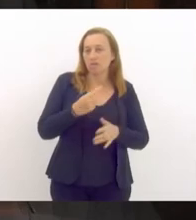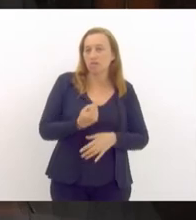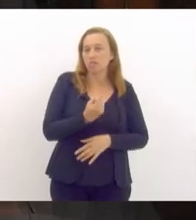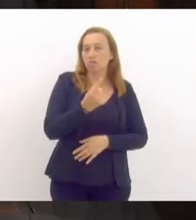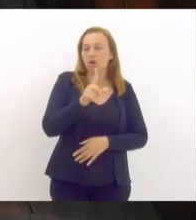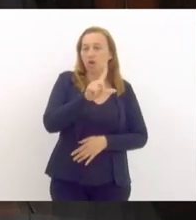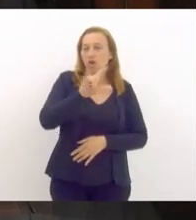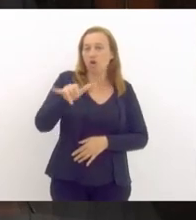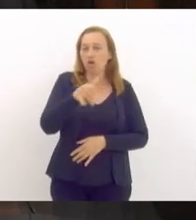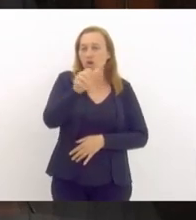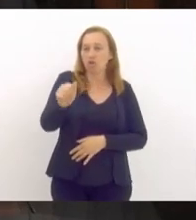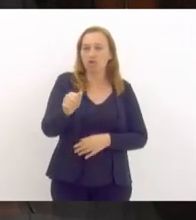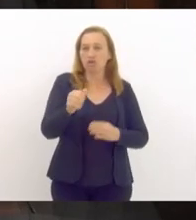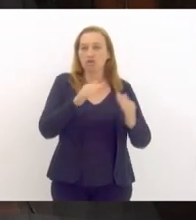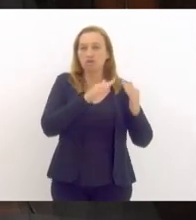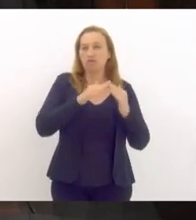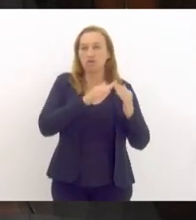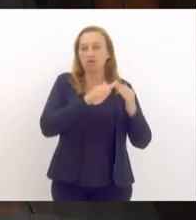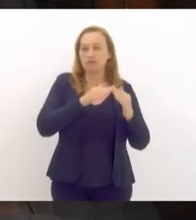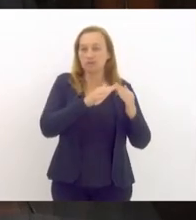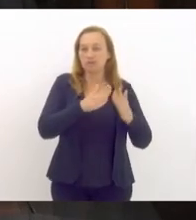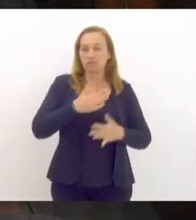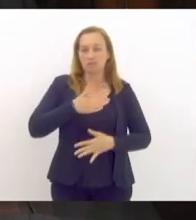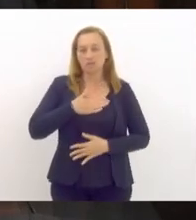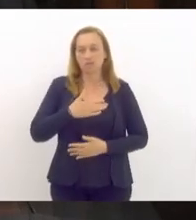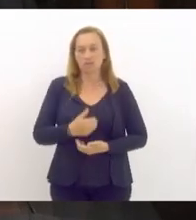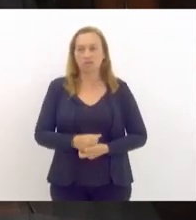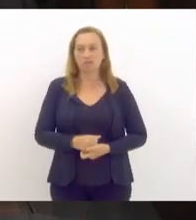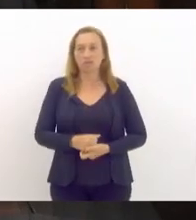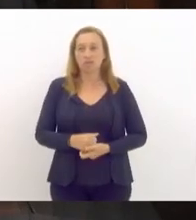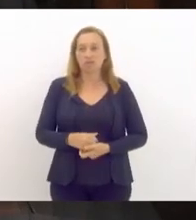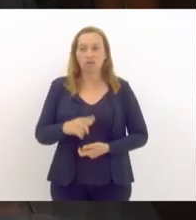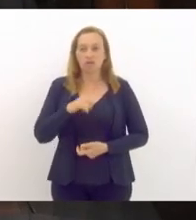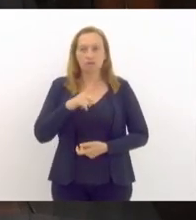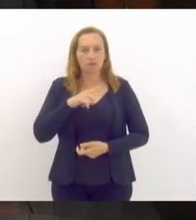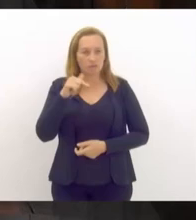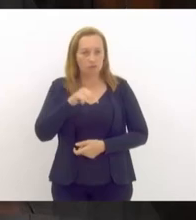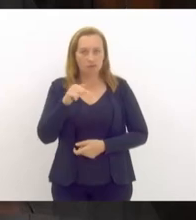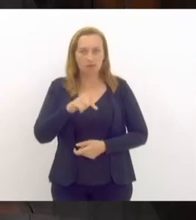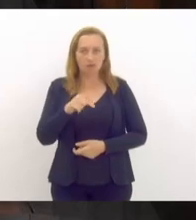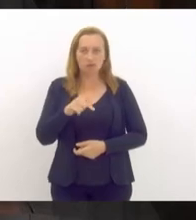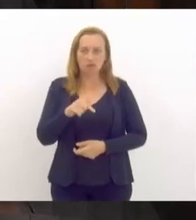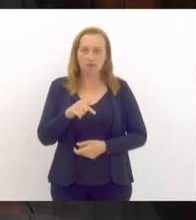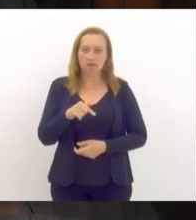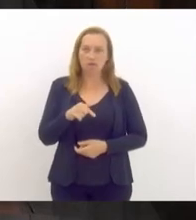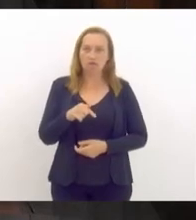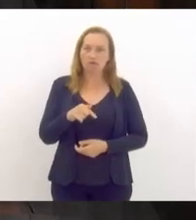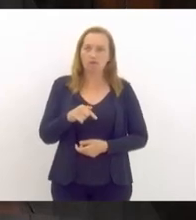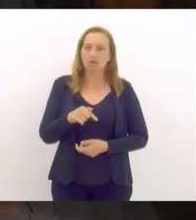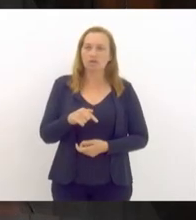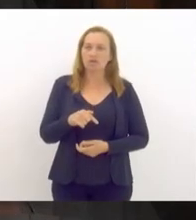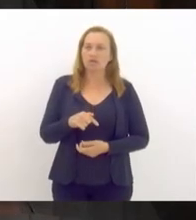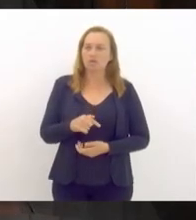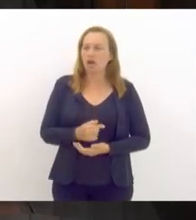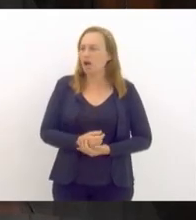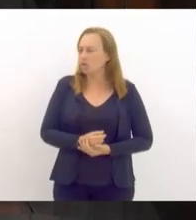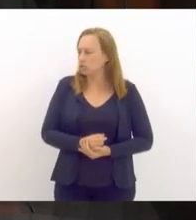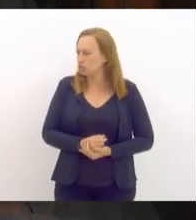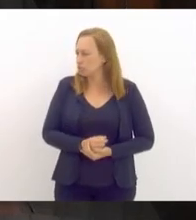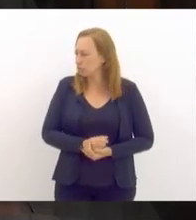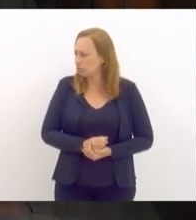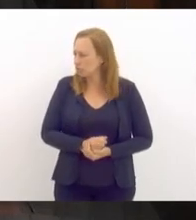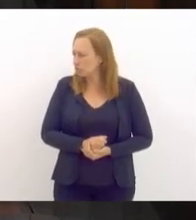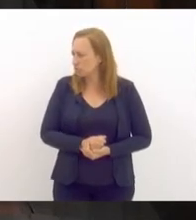é minha vizinha três lojas depois do meu estabelecimento eu tenho aqui o áudio eu queria replicar para vocês